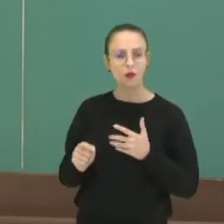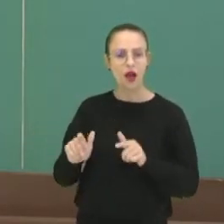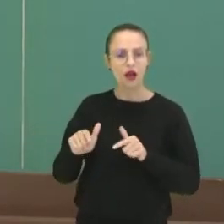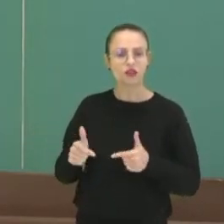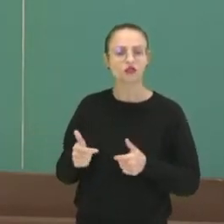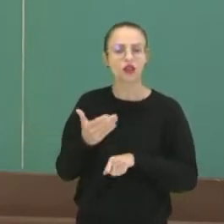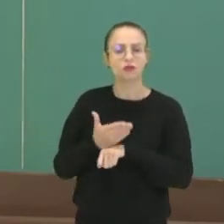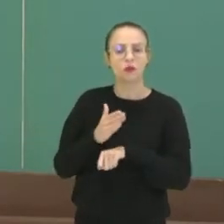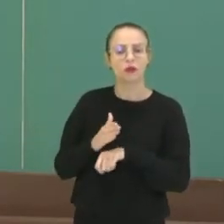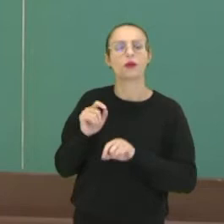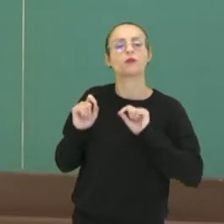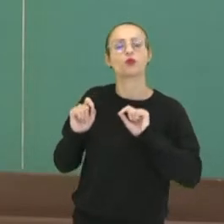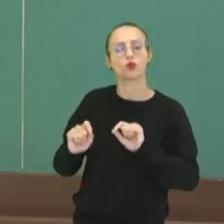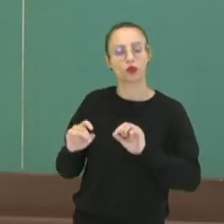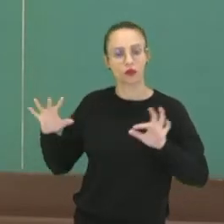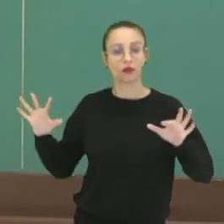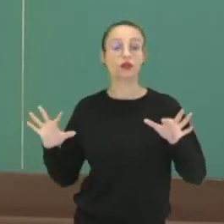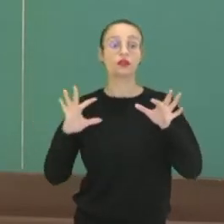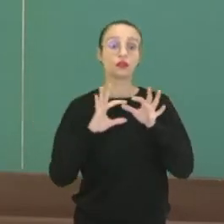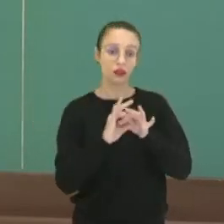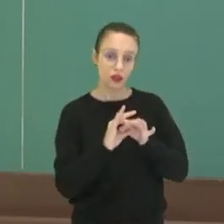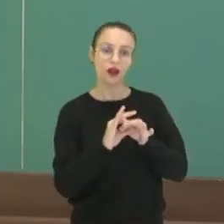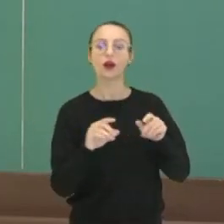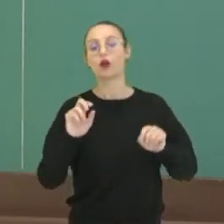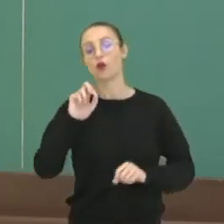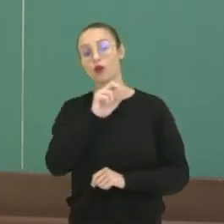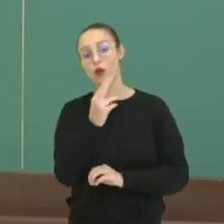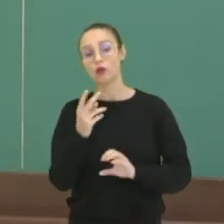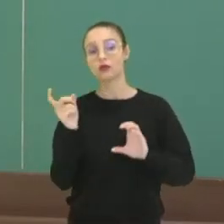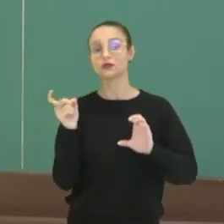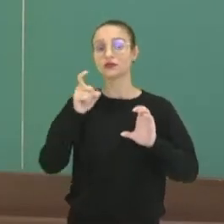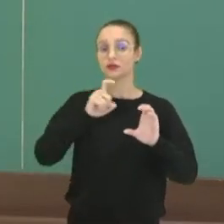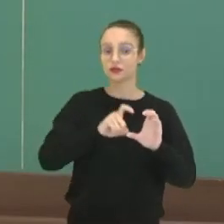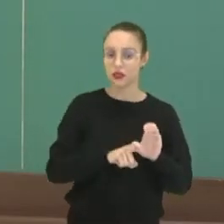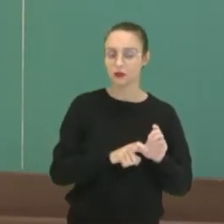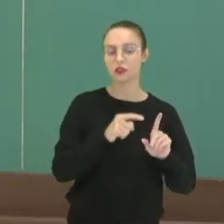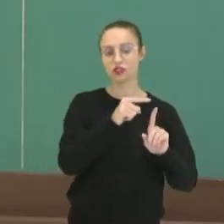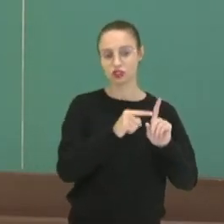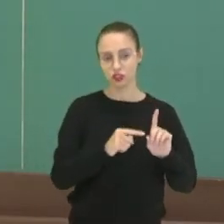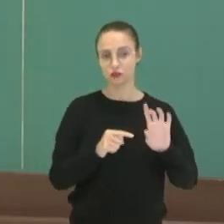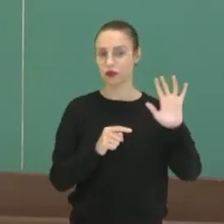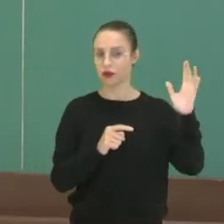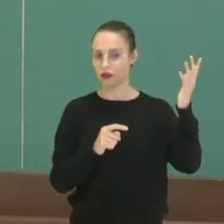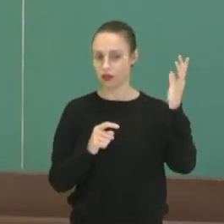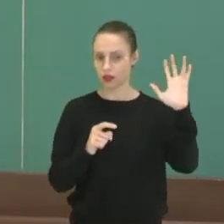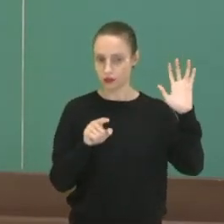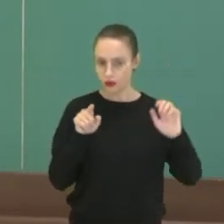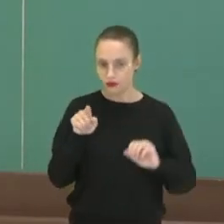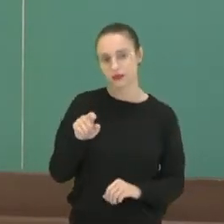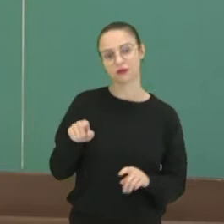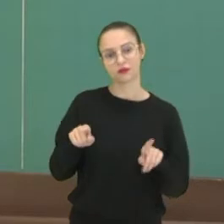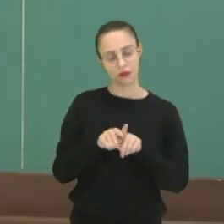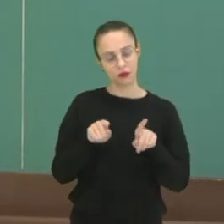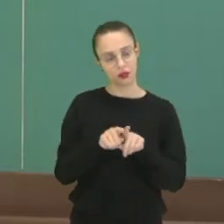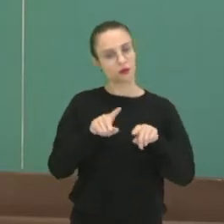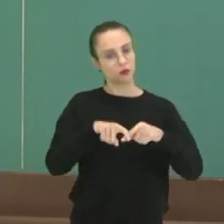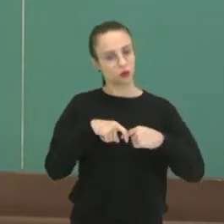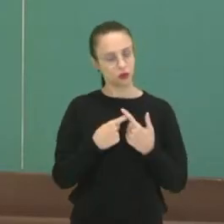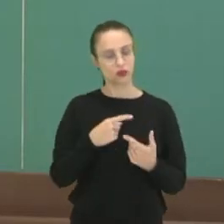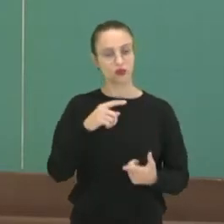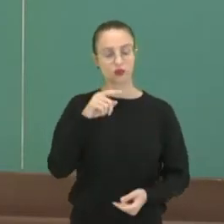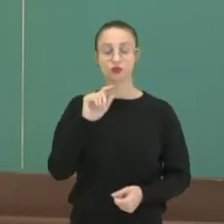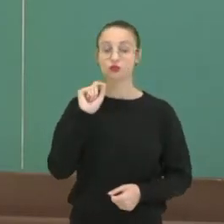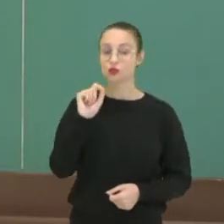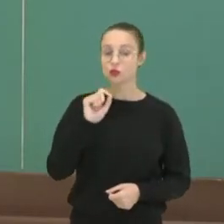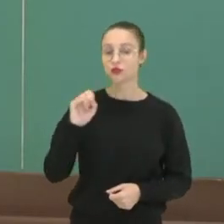região podem estar ligadas ou são dependentes, né, do tipo climático que ocorre ali também. Por isso é importante a gente